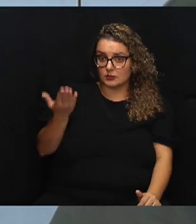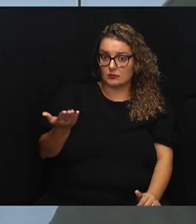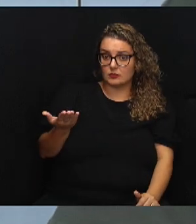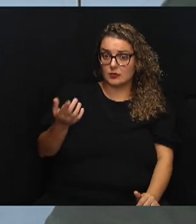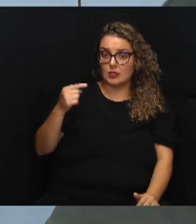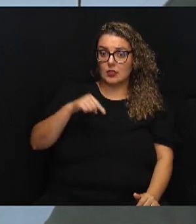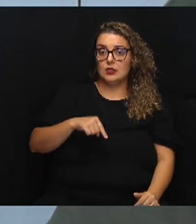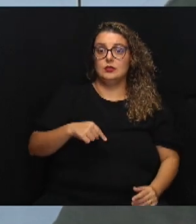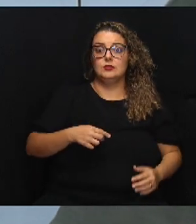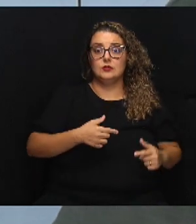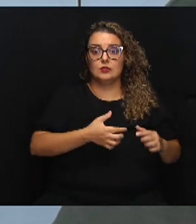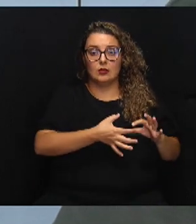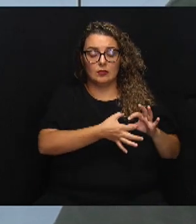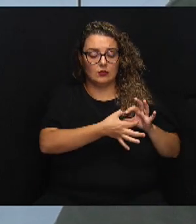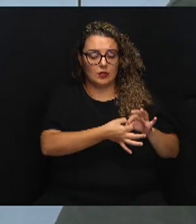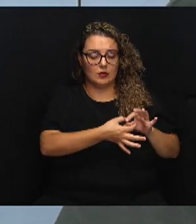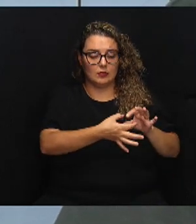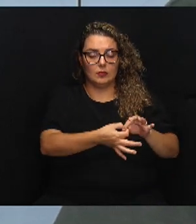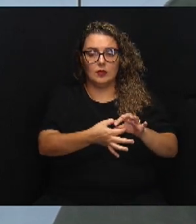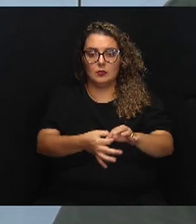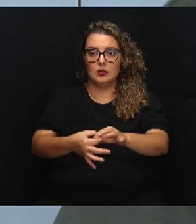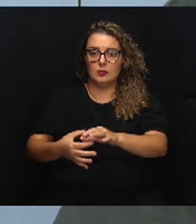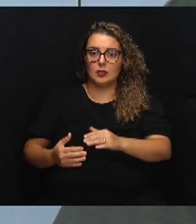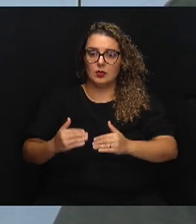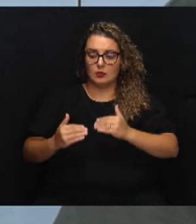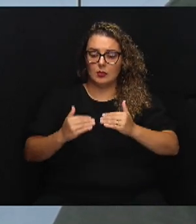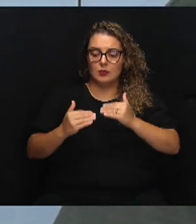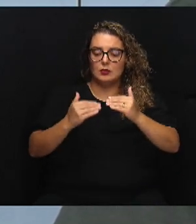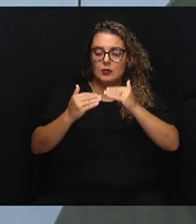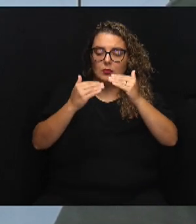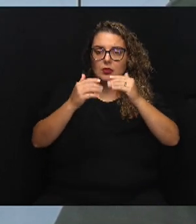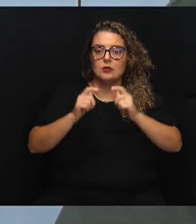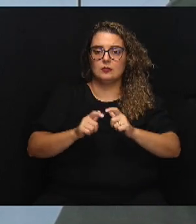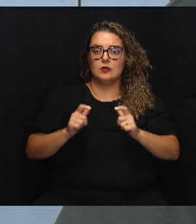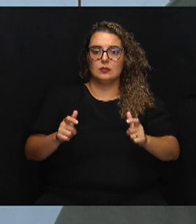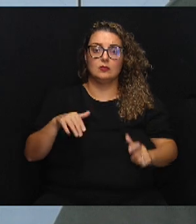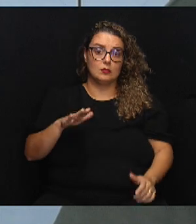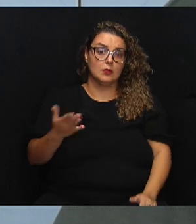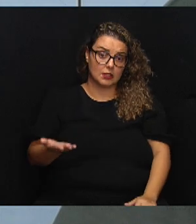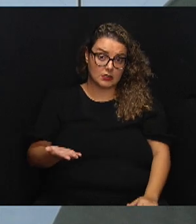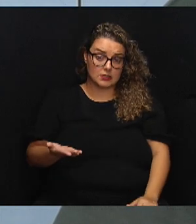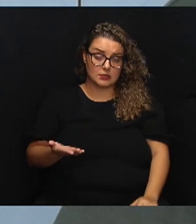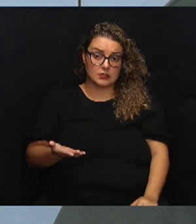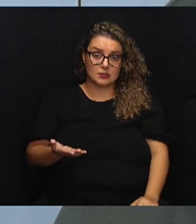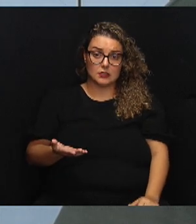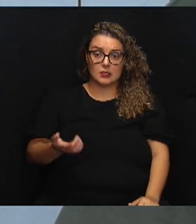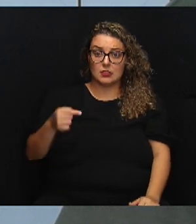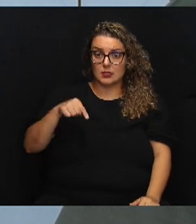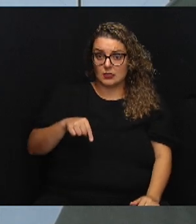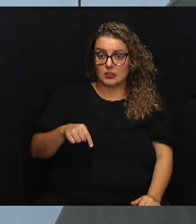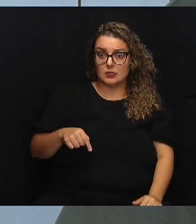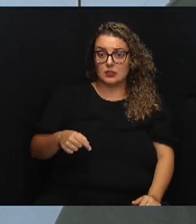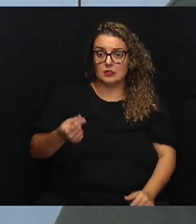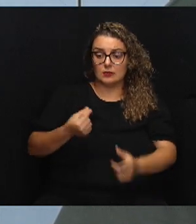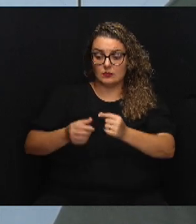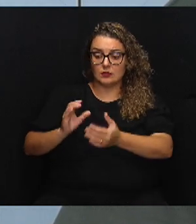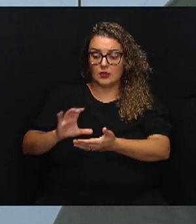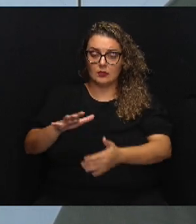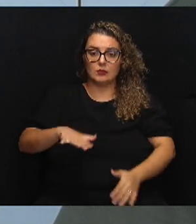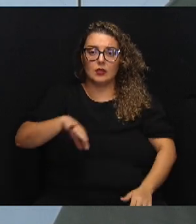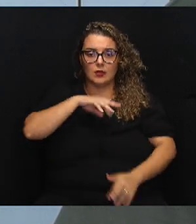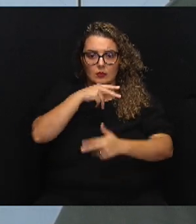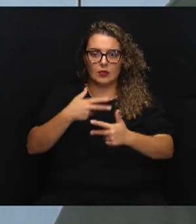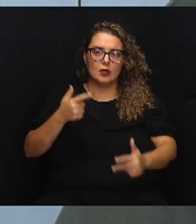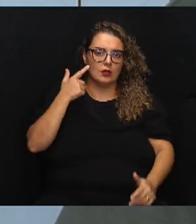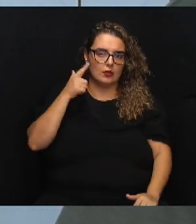é uma pirâmide que ela vai aumentando cada vez mais. E aí, sendo direcionado para a causa animal, é claro que a